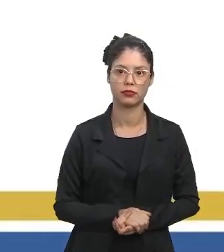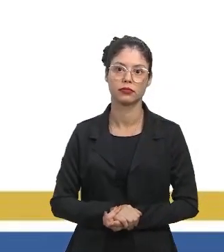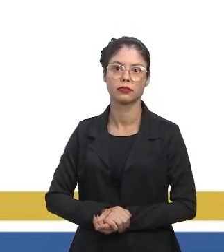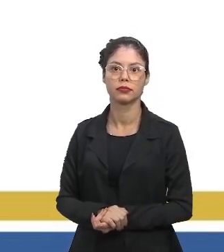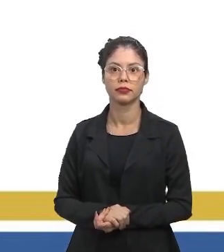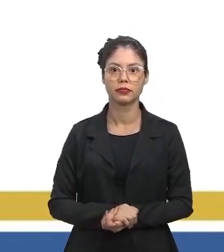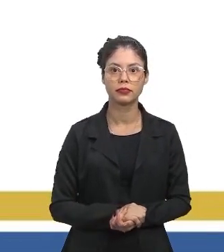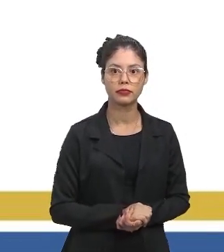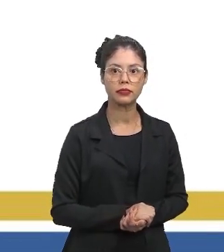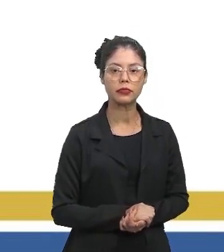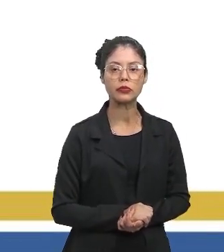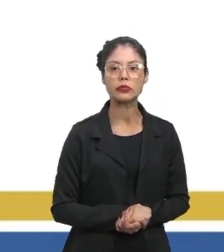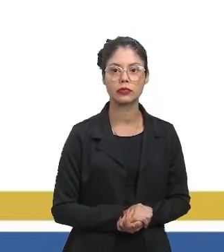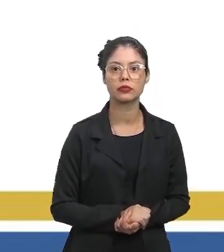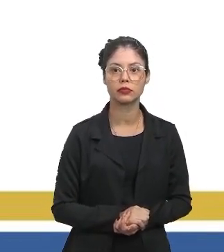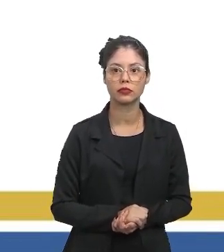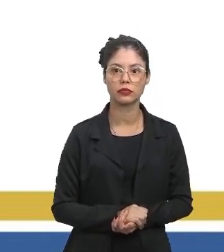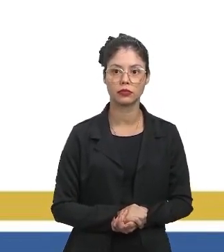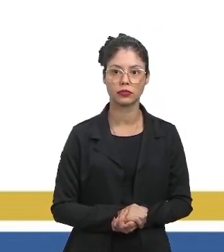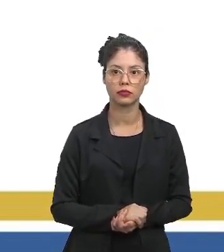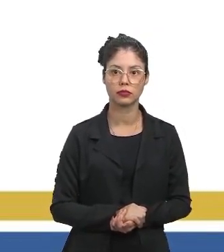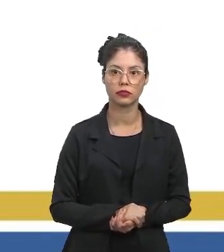lá. Adiante.